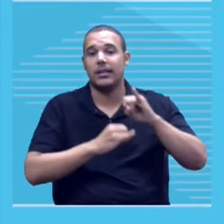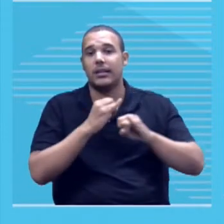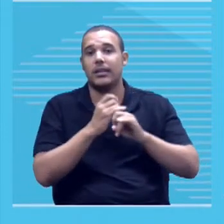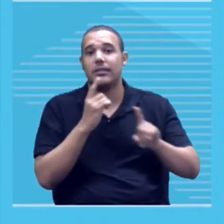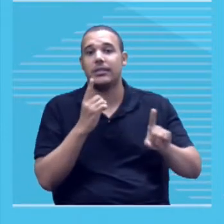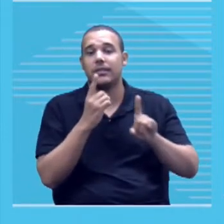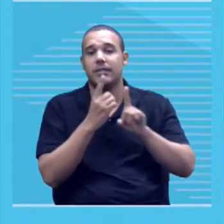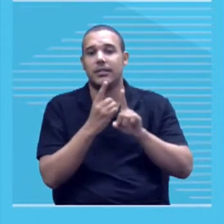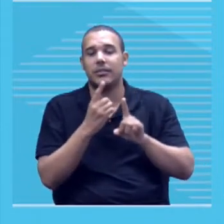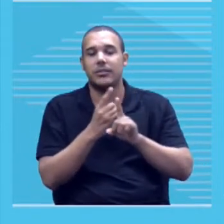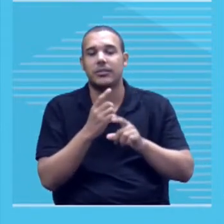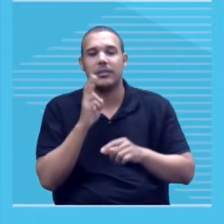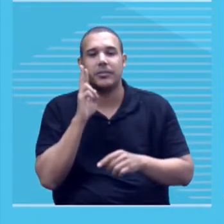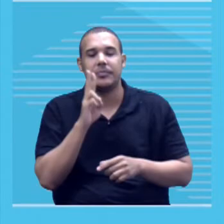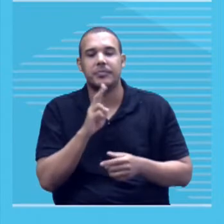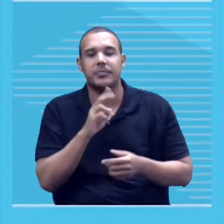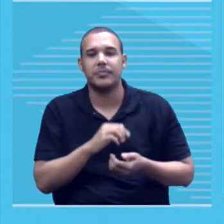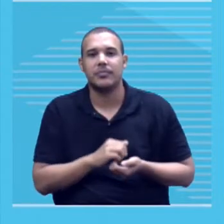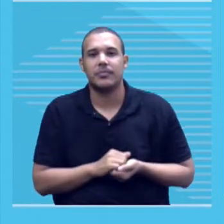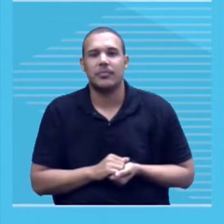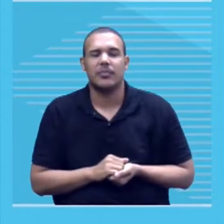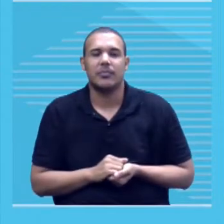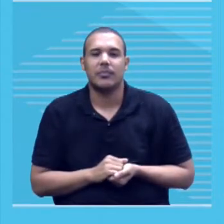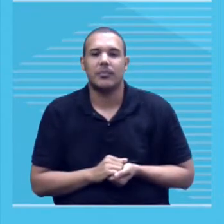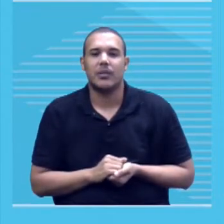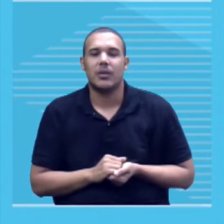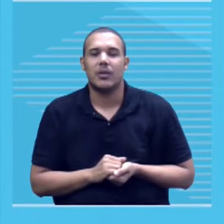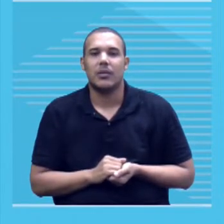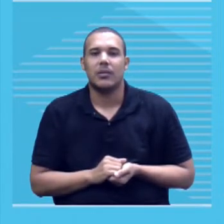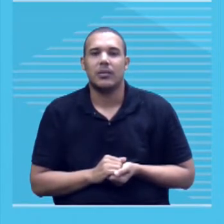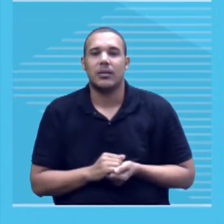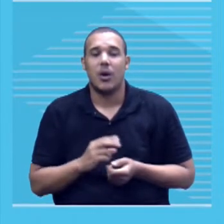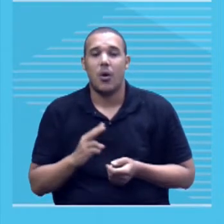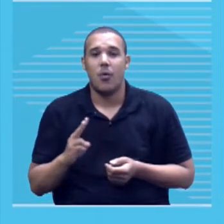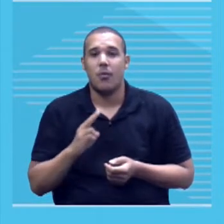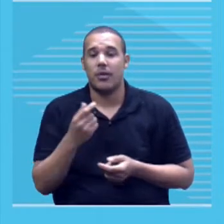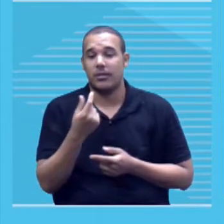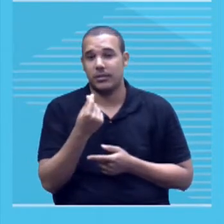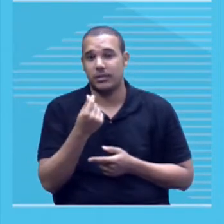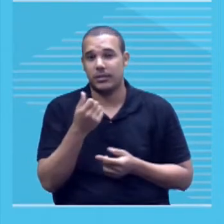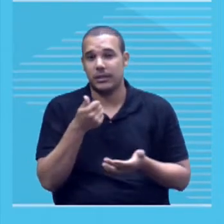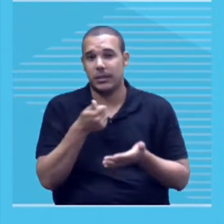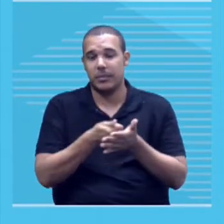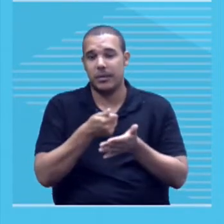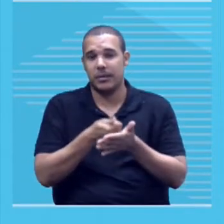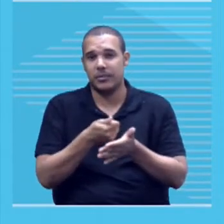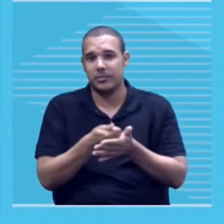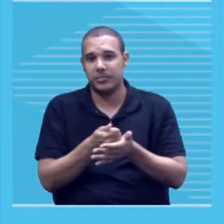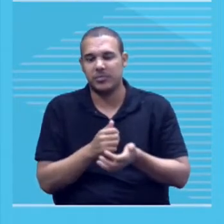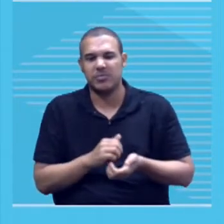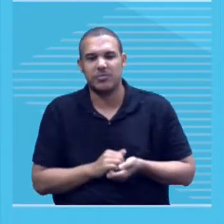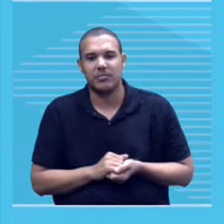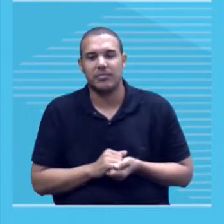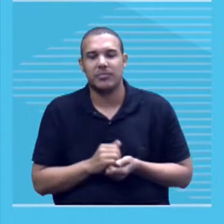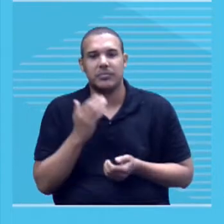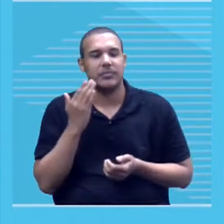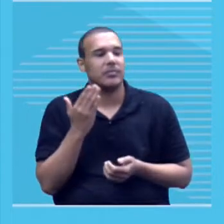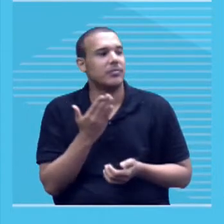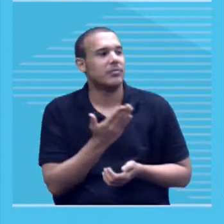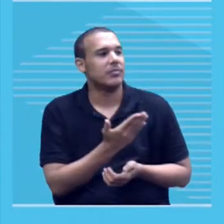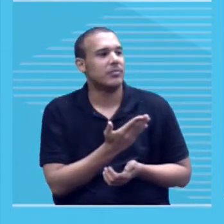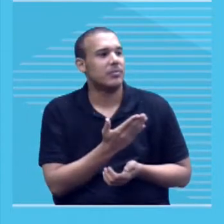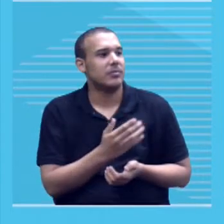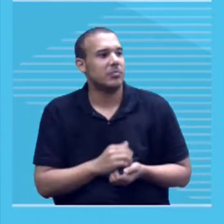cada cidade cobra. Então, o valor em dinheiro que você vai pagar, qual seria esse valor em